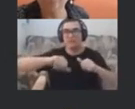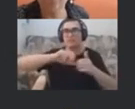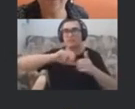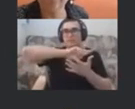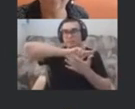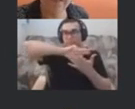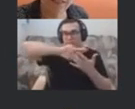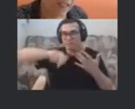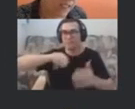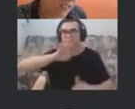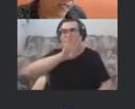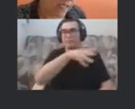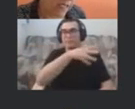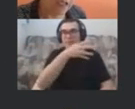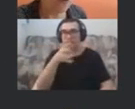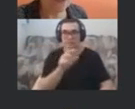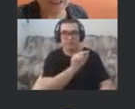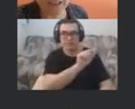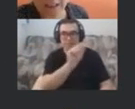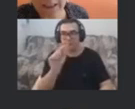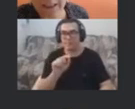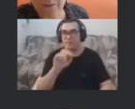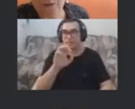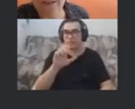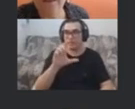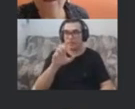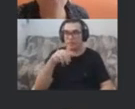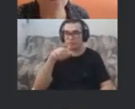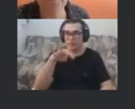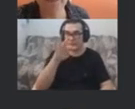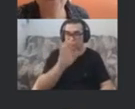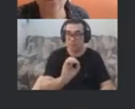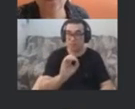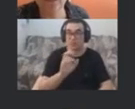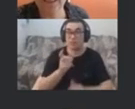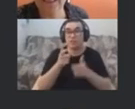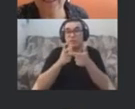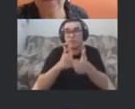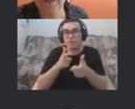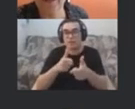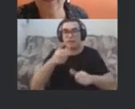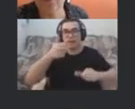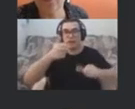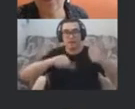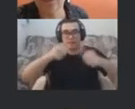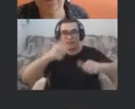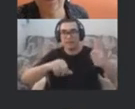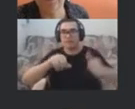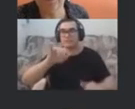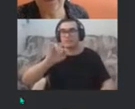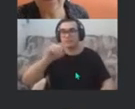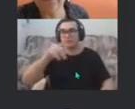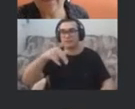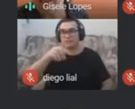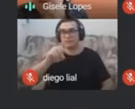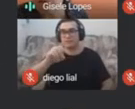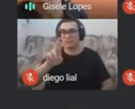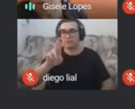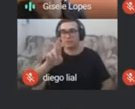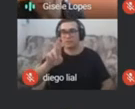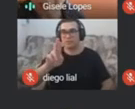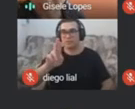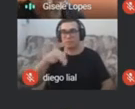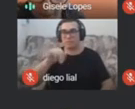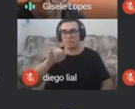periódica. Nós chamamos análise inorgânica, porque são os elementos, né, aqui da tabela periódica.